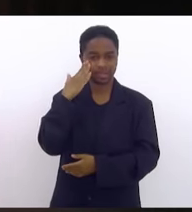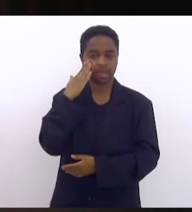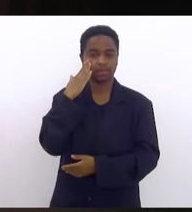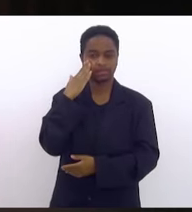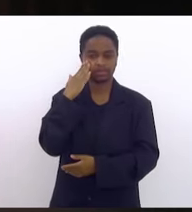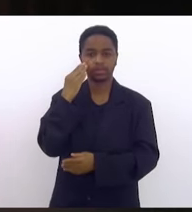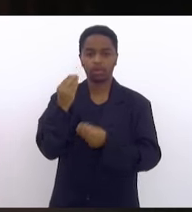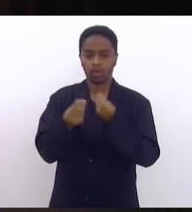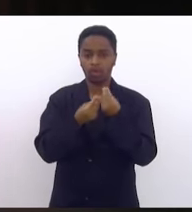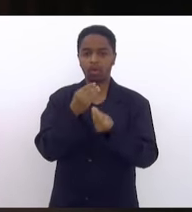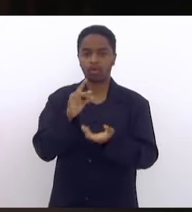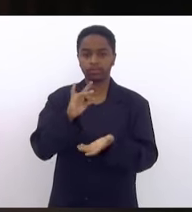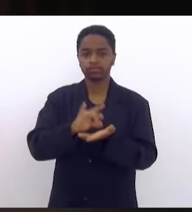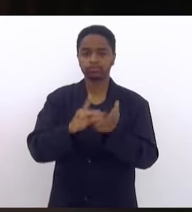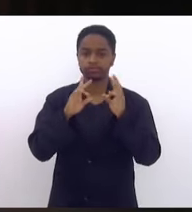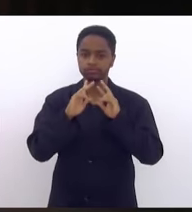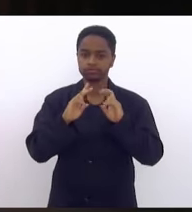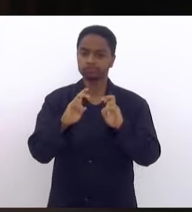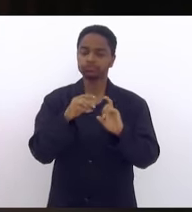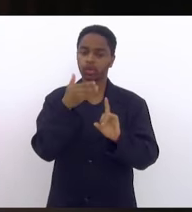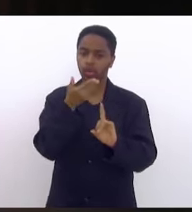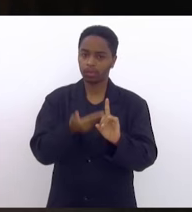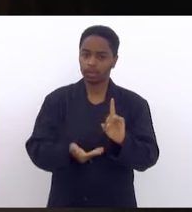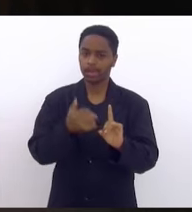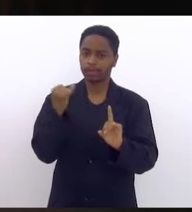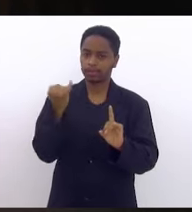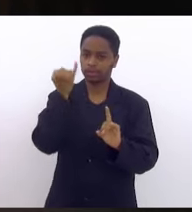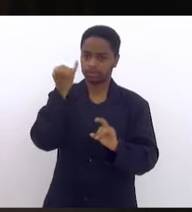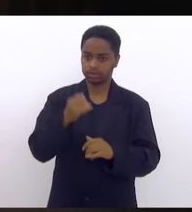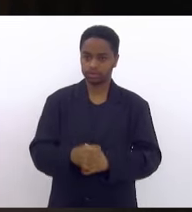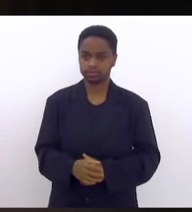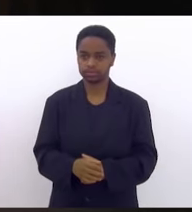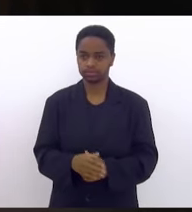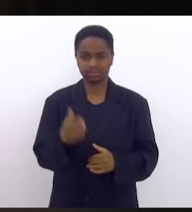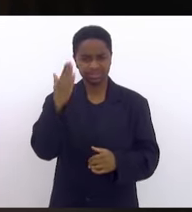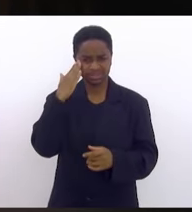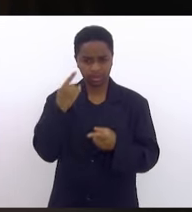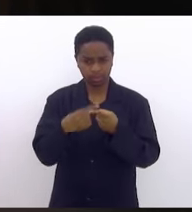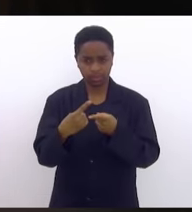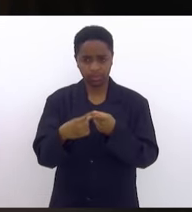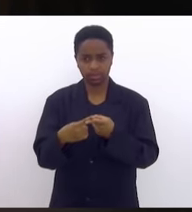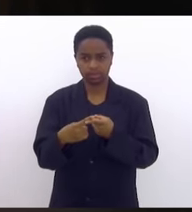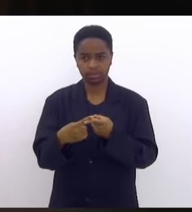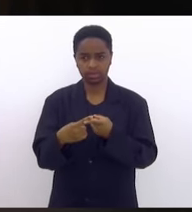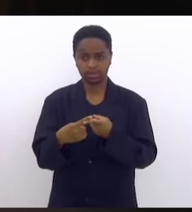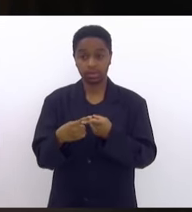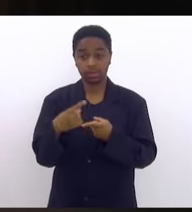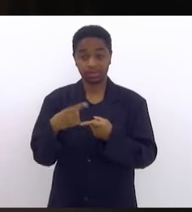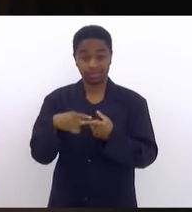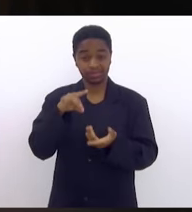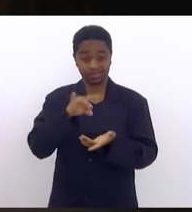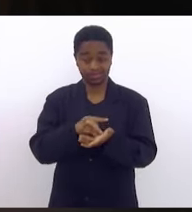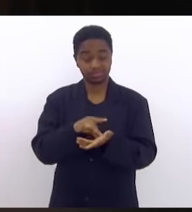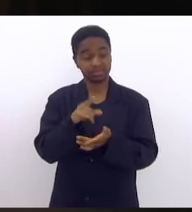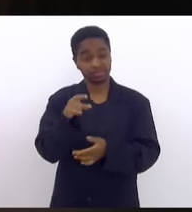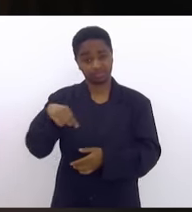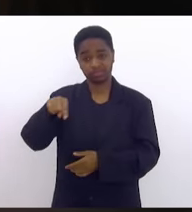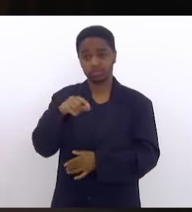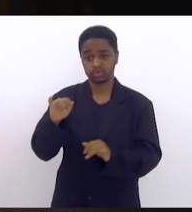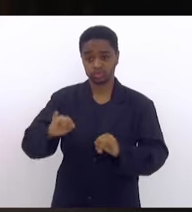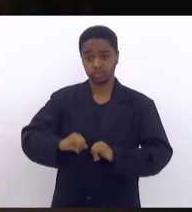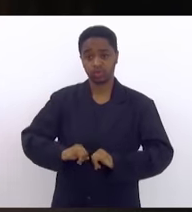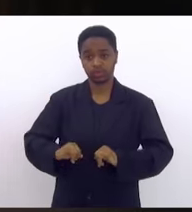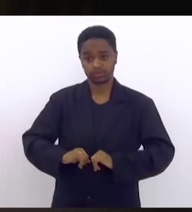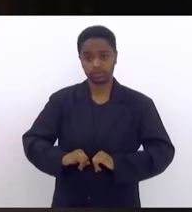um reconhecimento, uma palavra é importante. Sabe por quê, Edu? Porque quem sofre são eles.